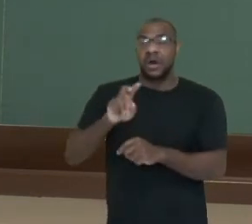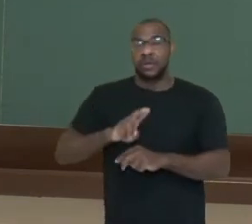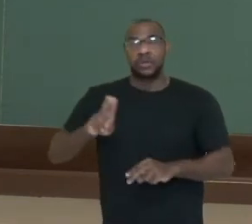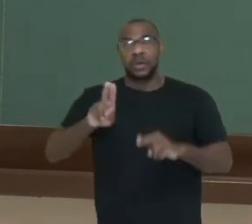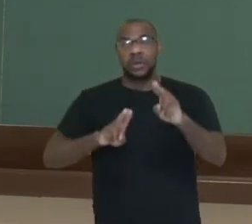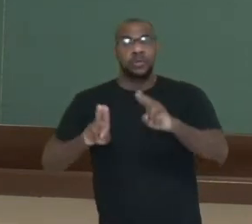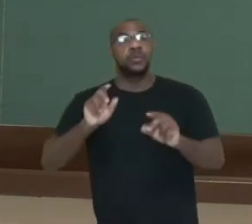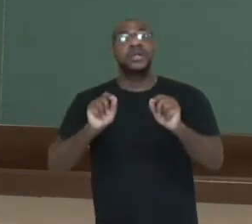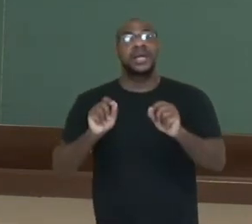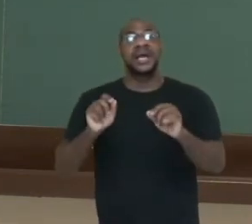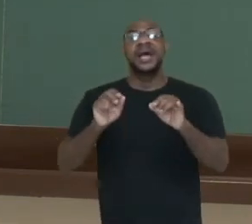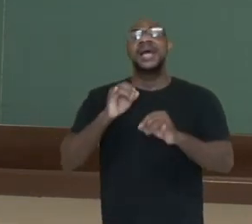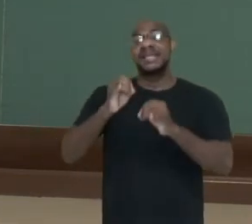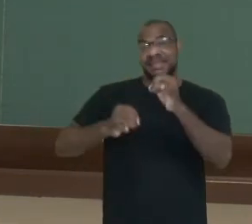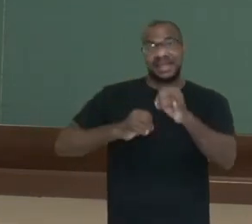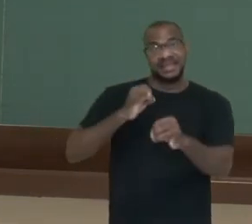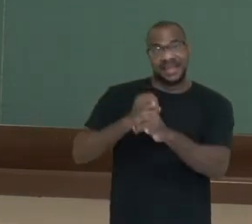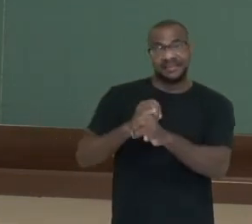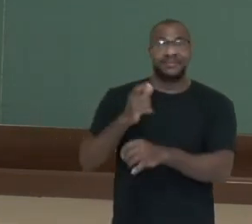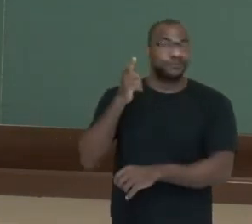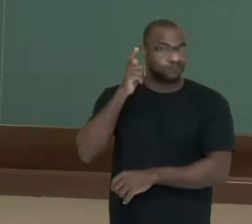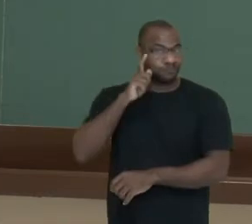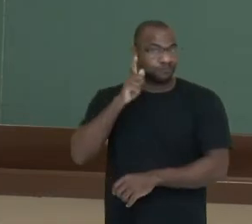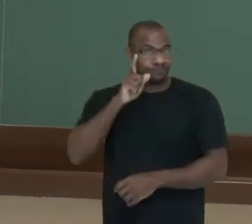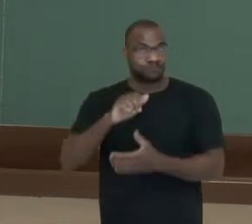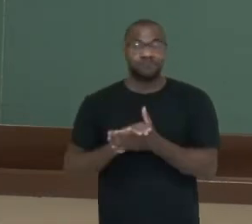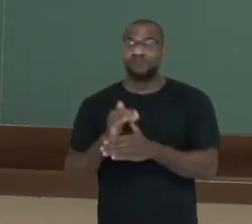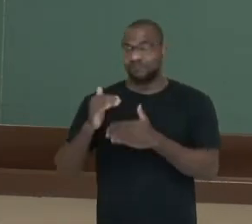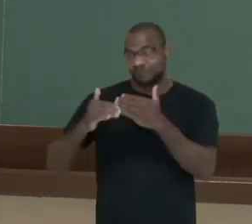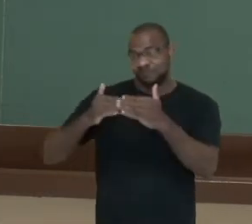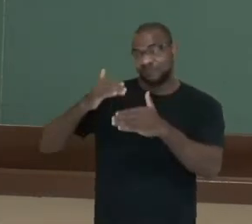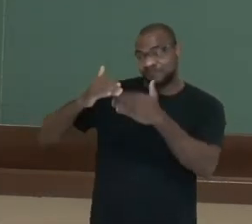usuários de internet. Também é muito